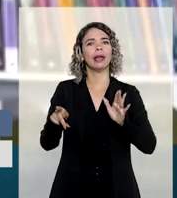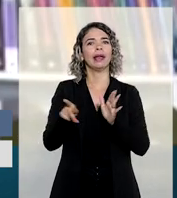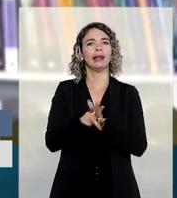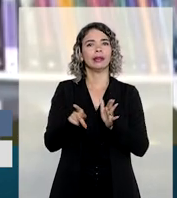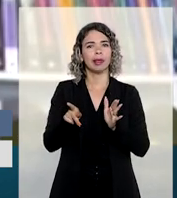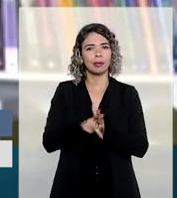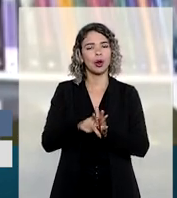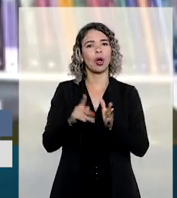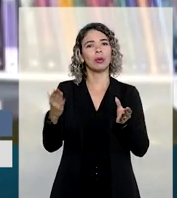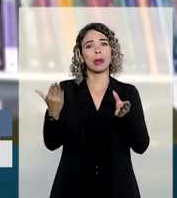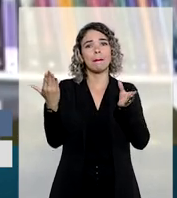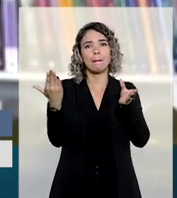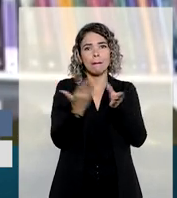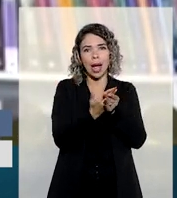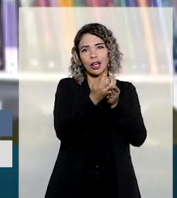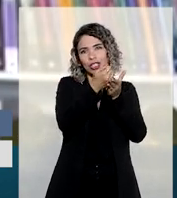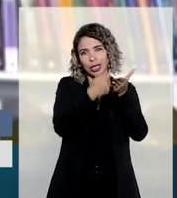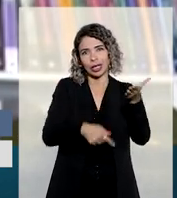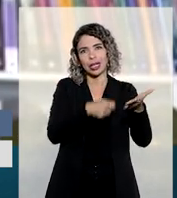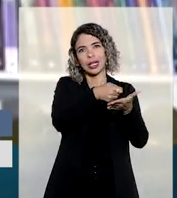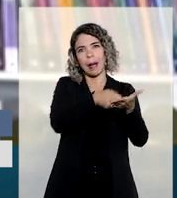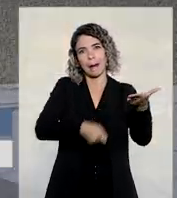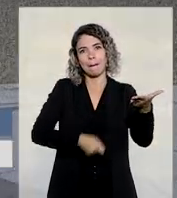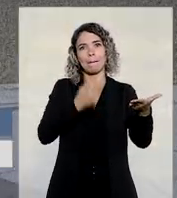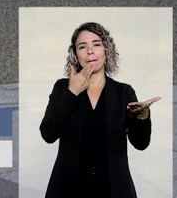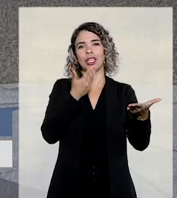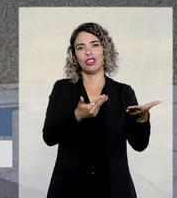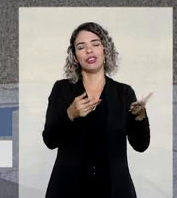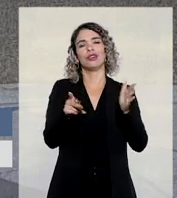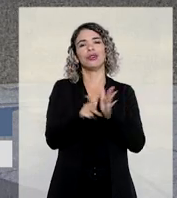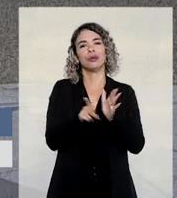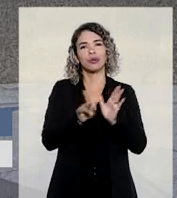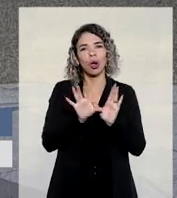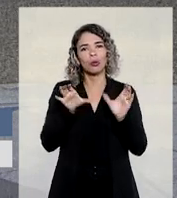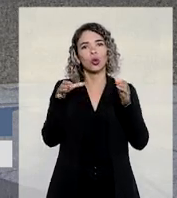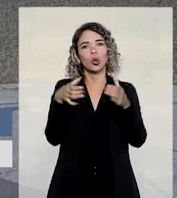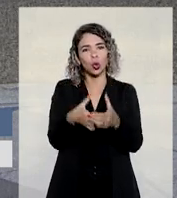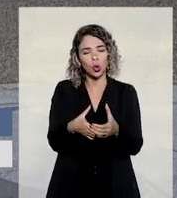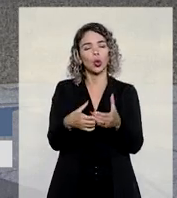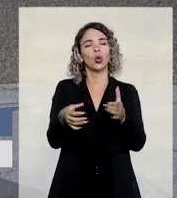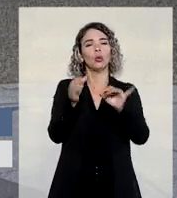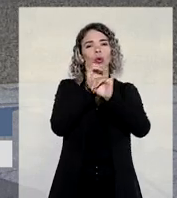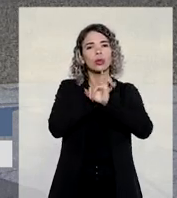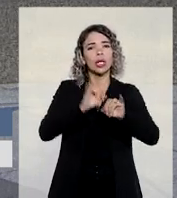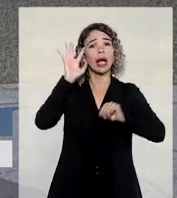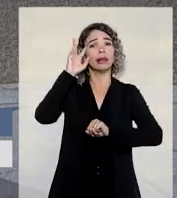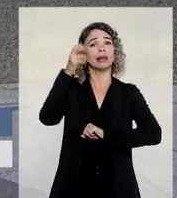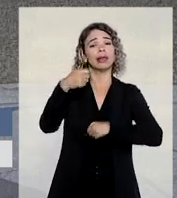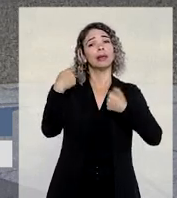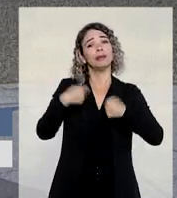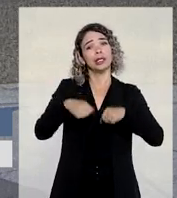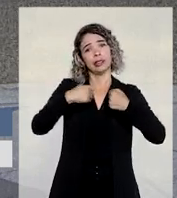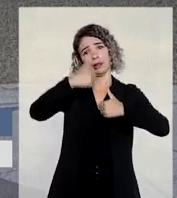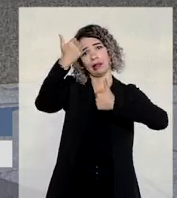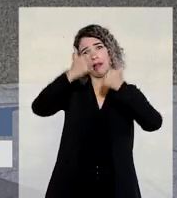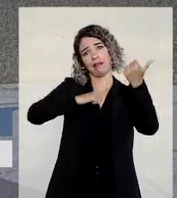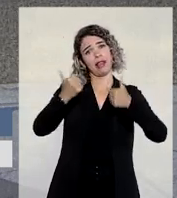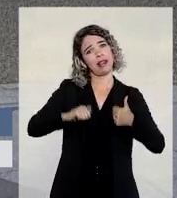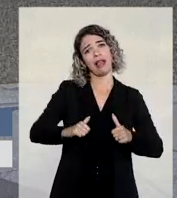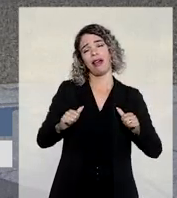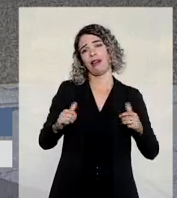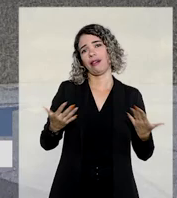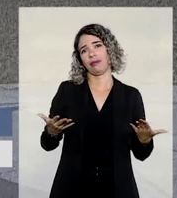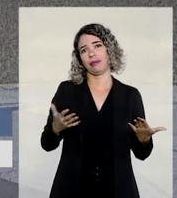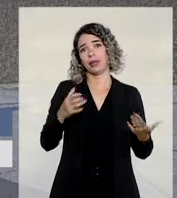competência para julgamento desses embargos. É por isso que vem o código e estabelece que é o órgão que proferiu a decisão que deve julgar